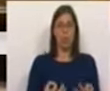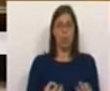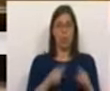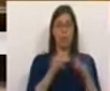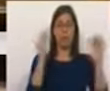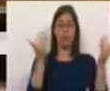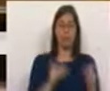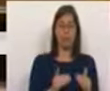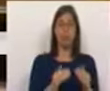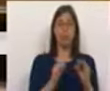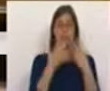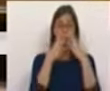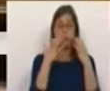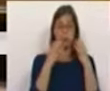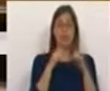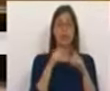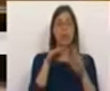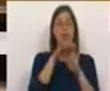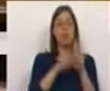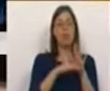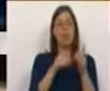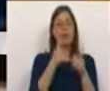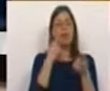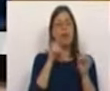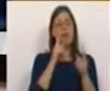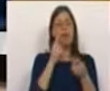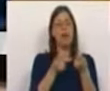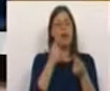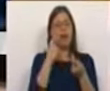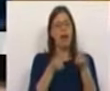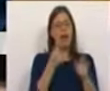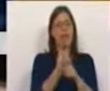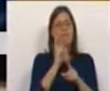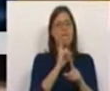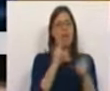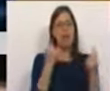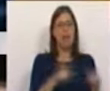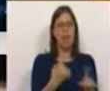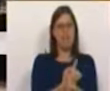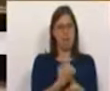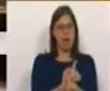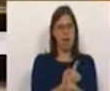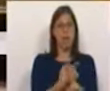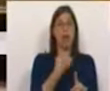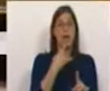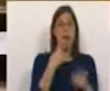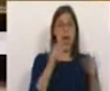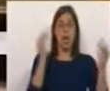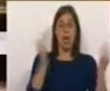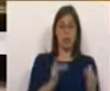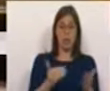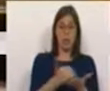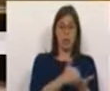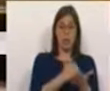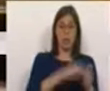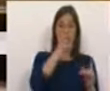esta redução mais expressiva no caso do programa de reavaliação de ativos. Isso significa que há uma redução de